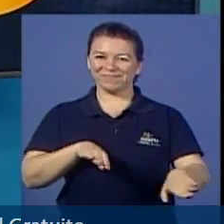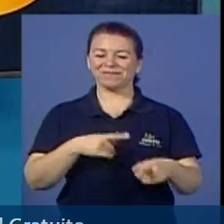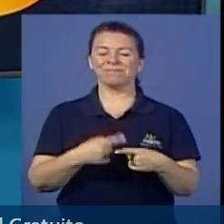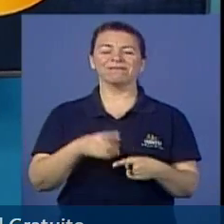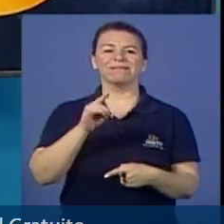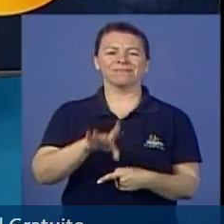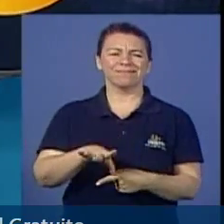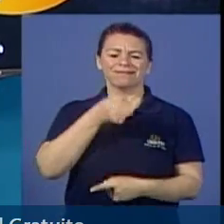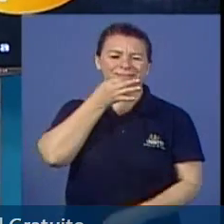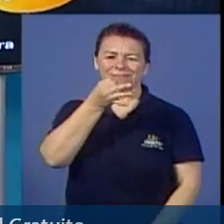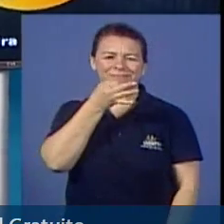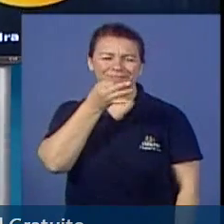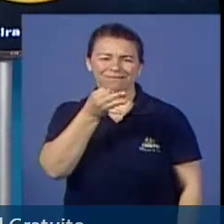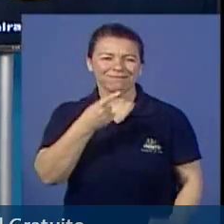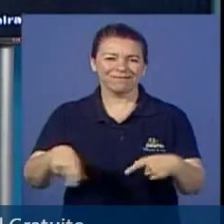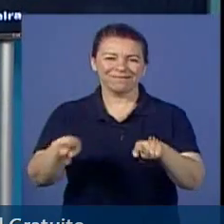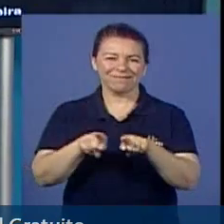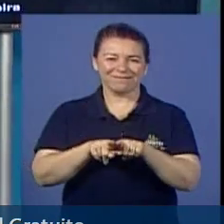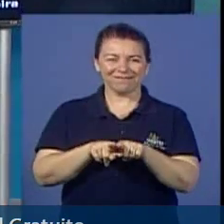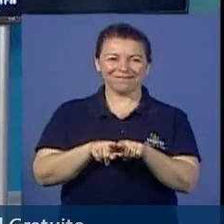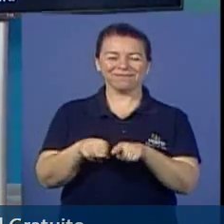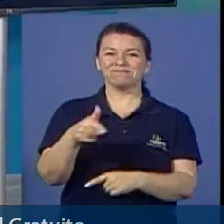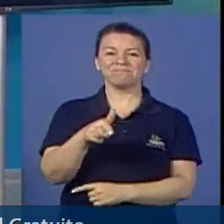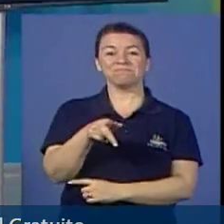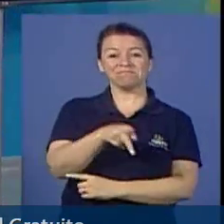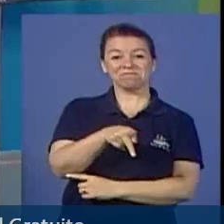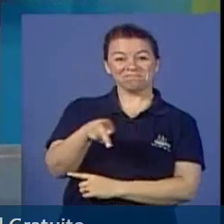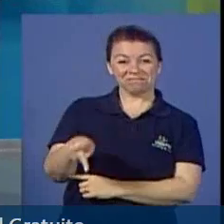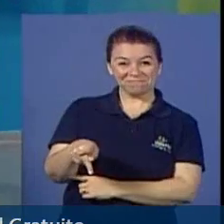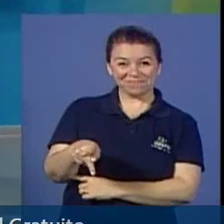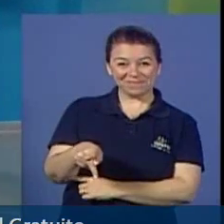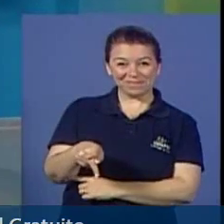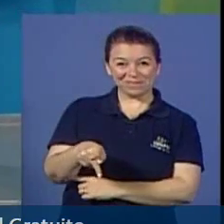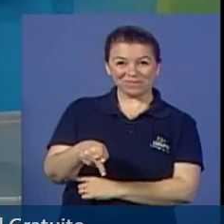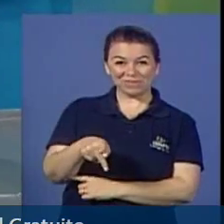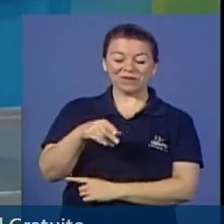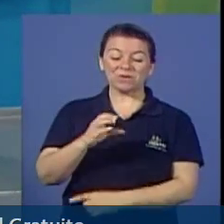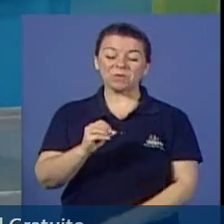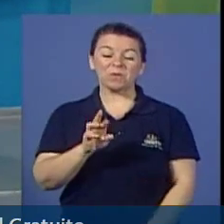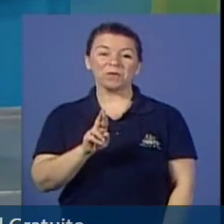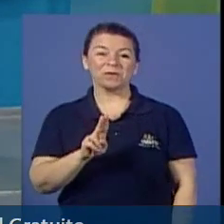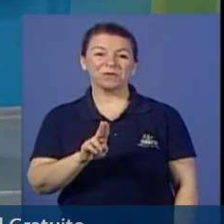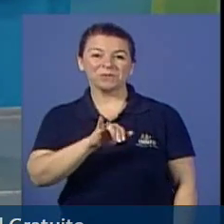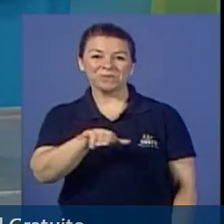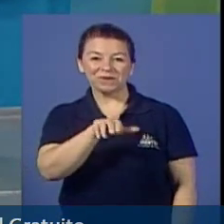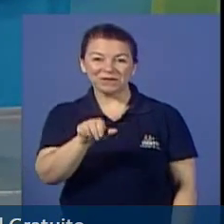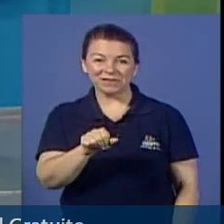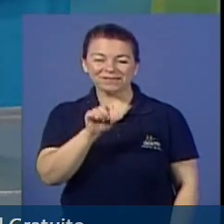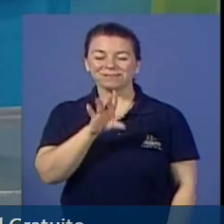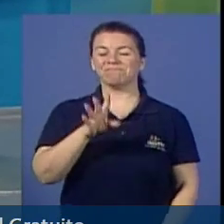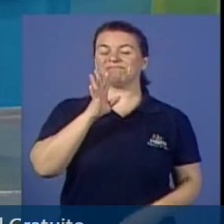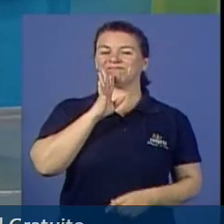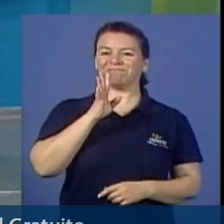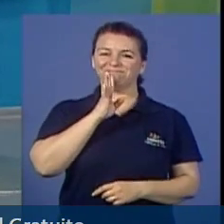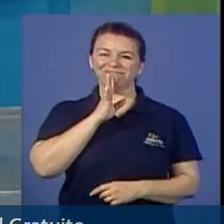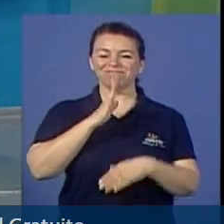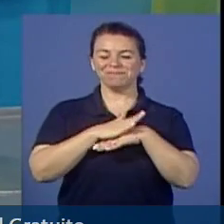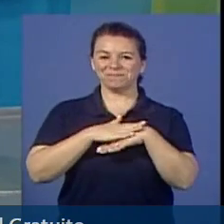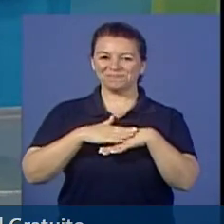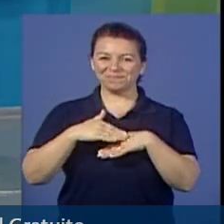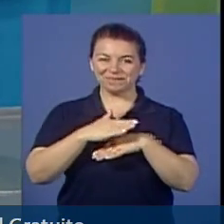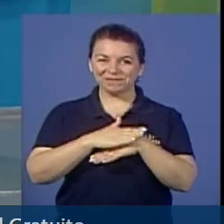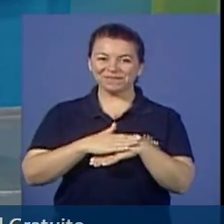dar uns palpites, volta e meia, não é nosso professor coruja, mais conhecido como nosso querido,